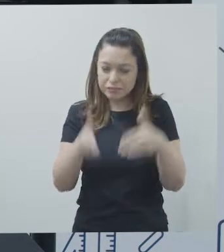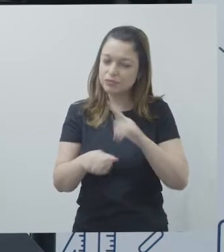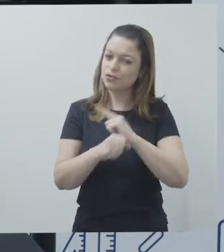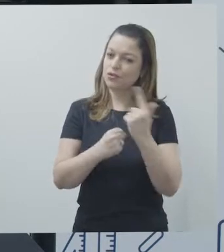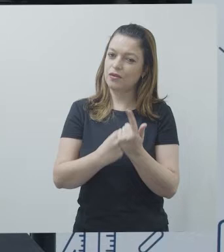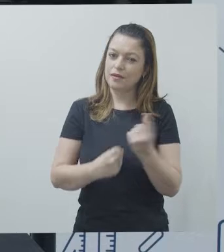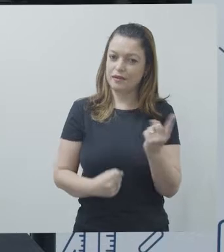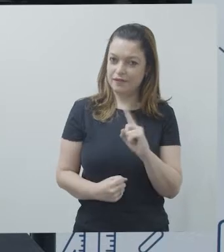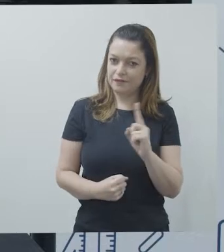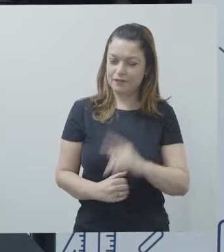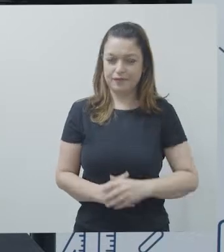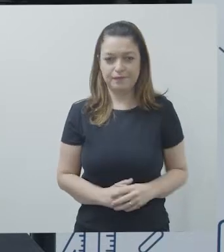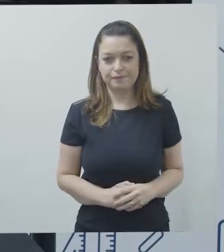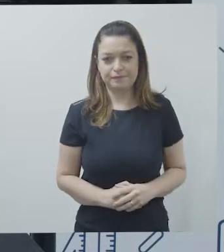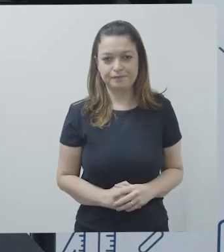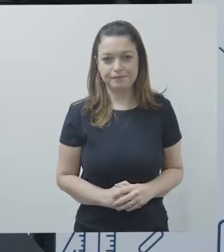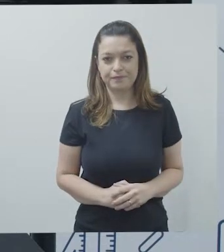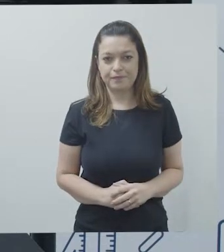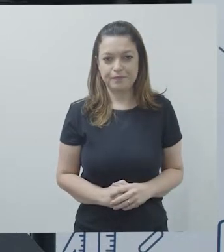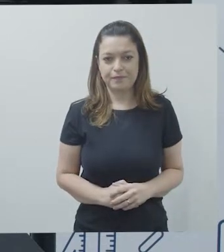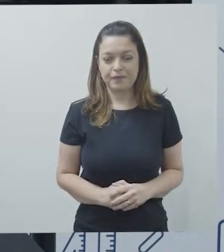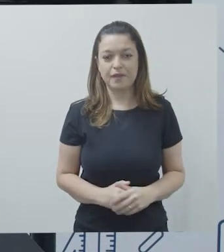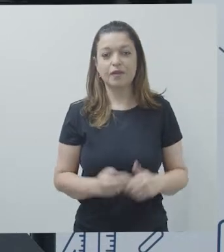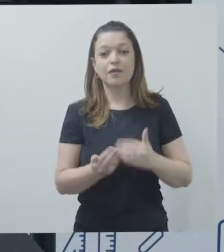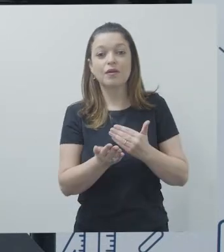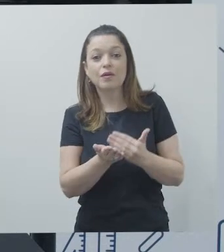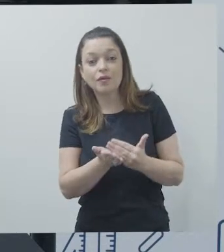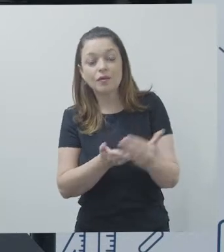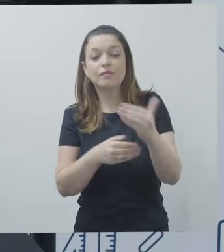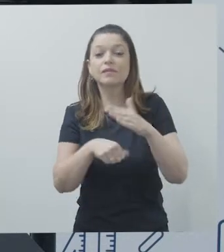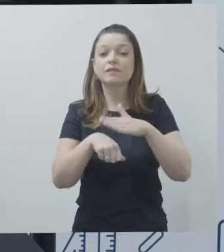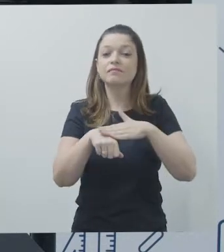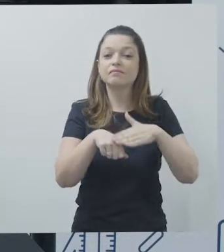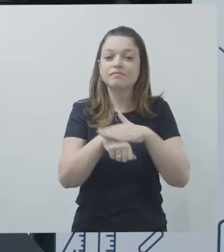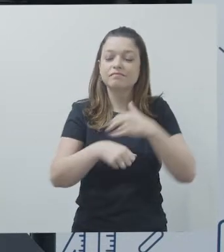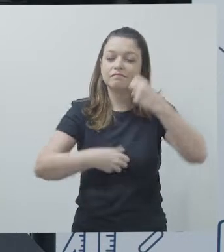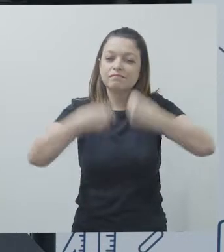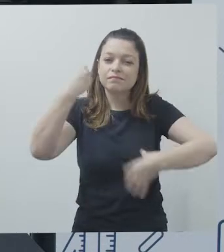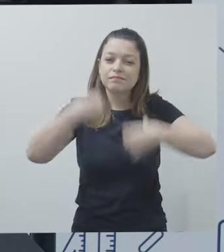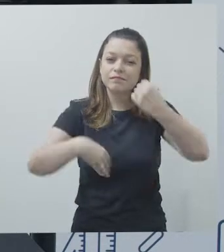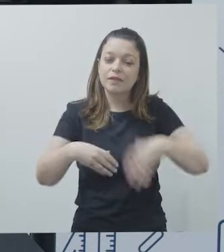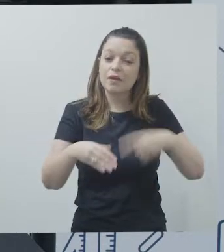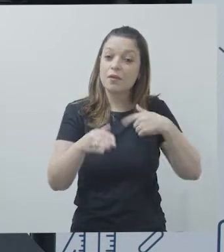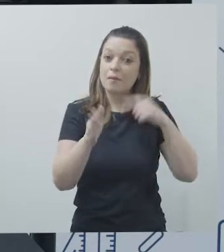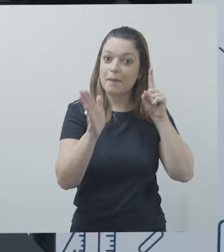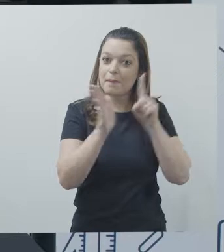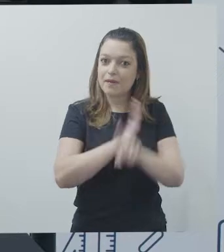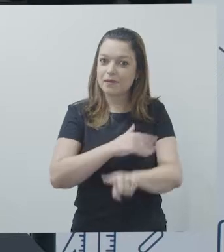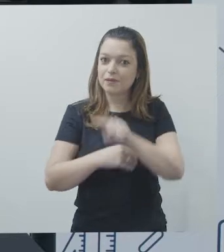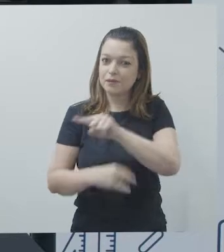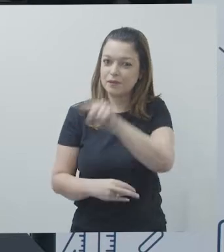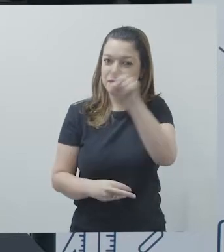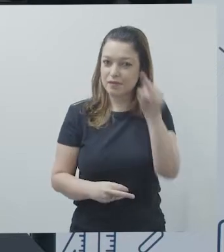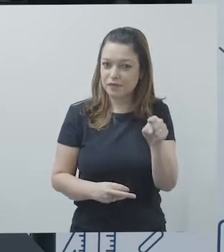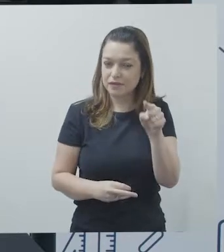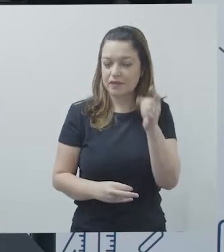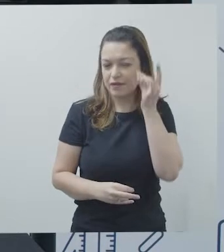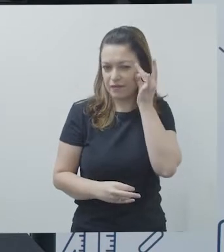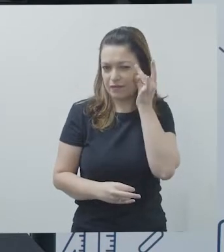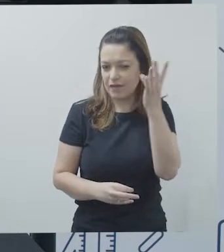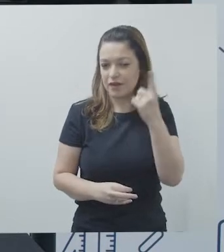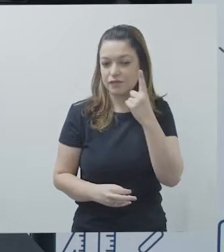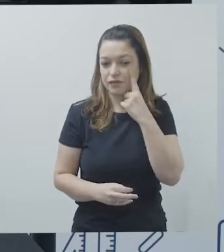geografia. E pra gente começar a esquentar a nossa mente, eu já tenho uma pergunta pra você. Bem fácil, mas olha